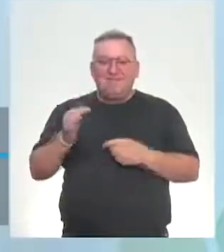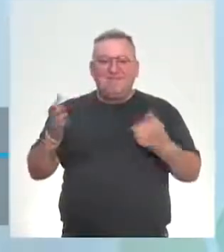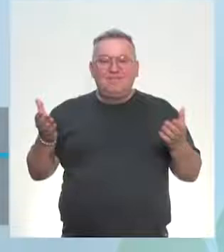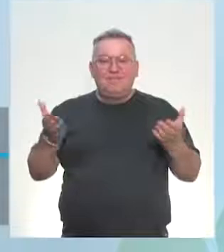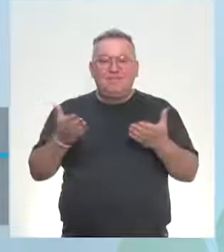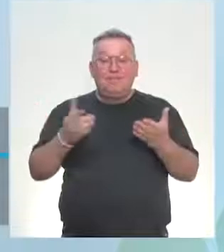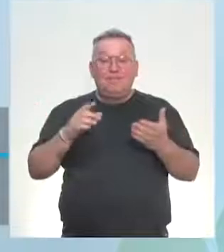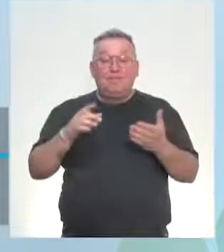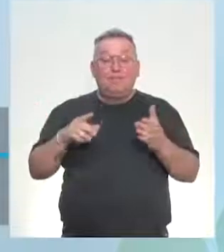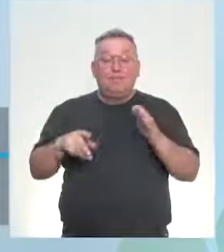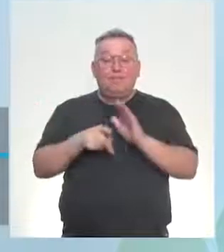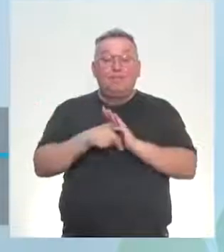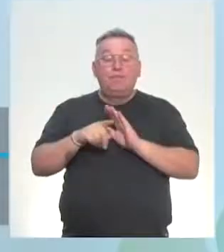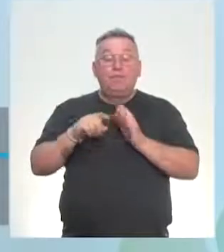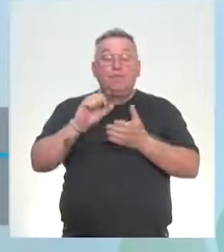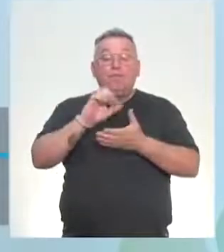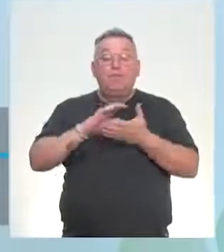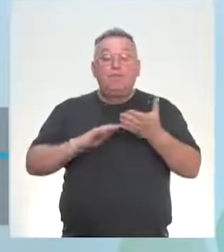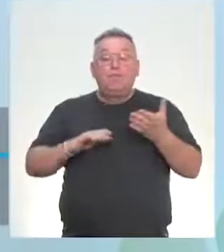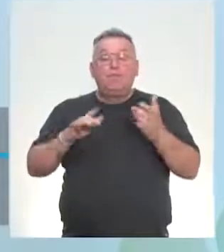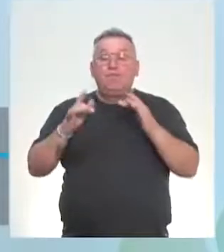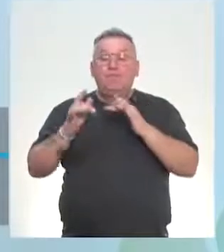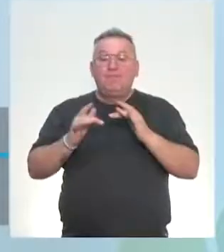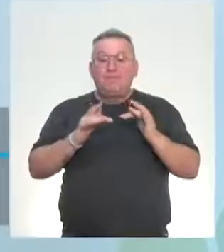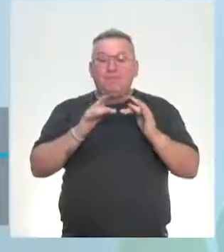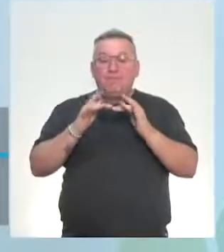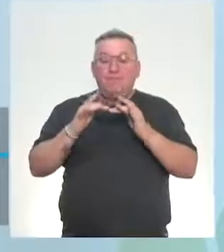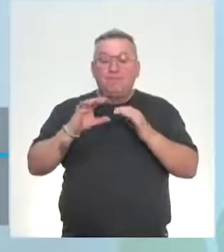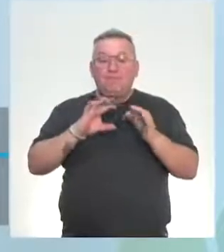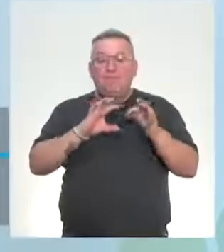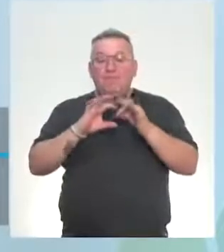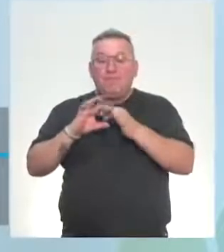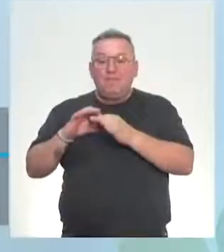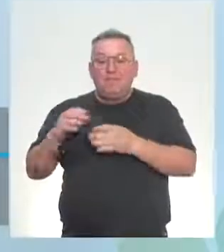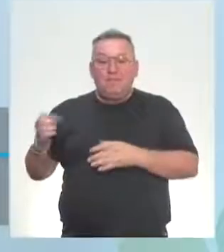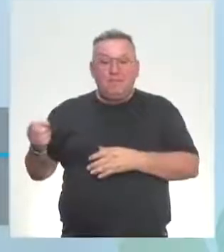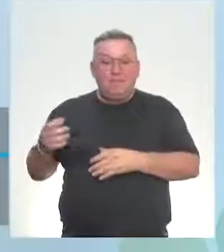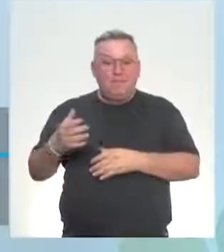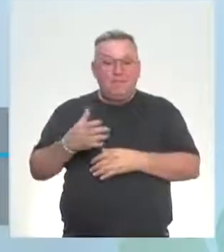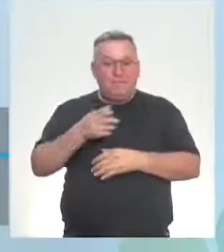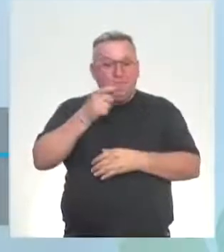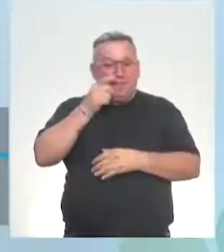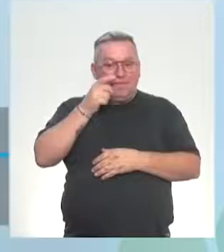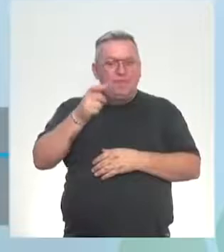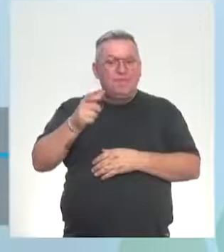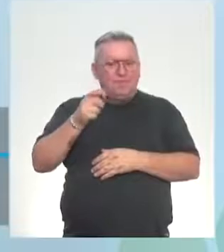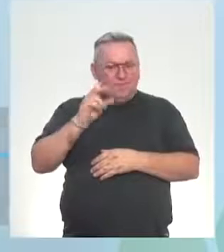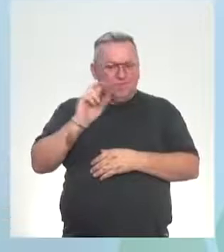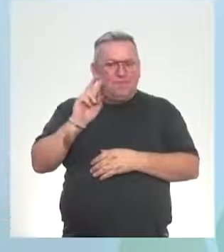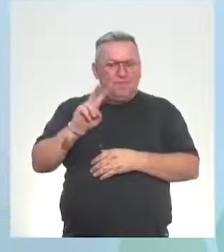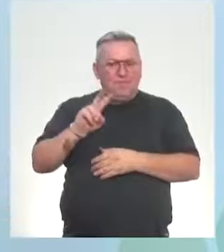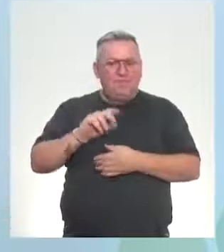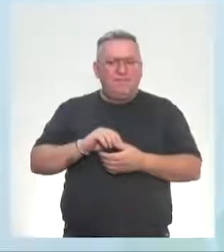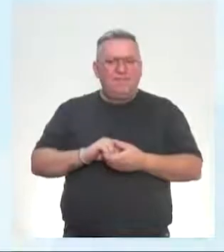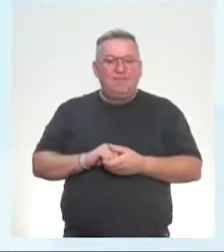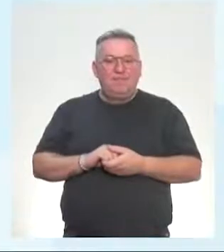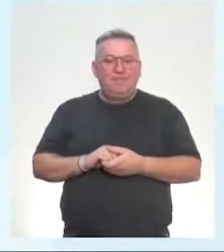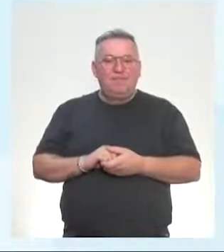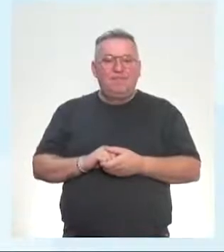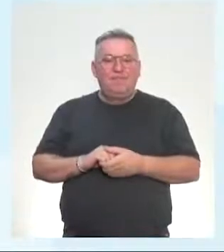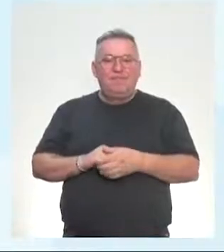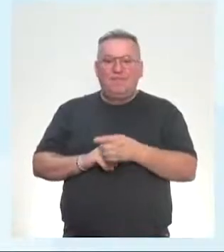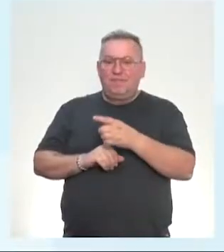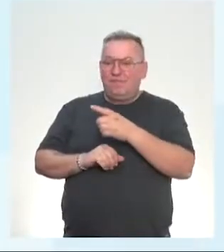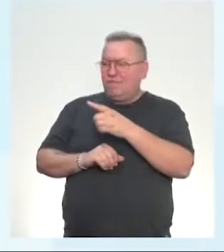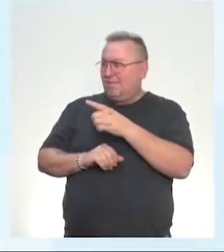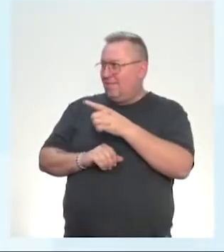agora, a próxima atividade, ela está relacionada a um contexto atual. Então, vamos lá, a próxima imagem. E sobre